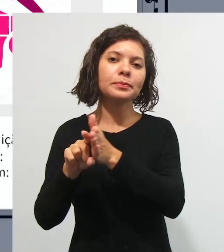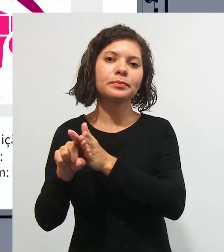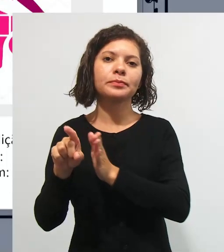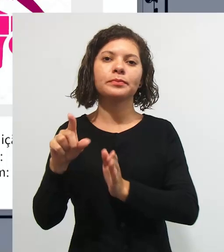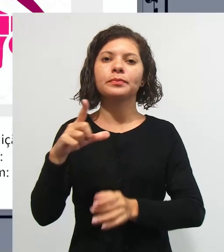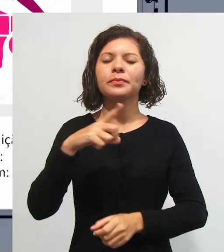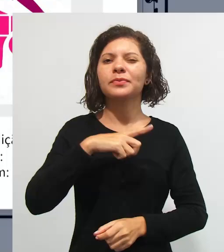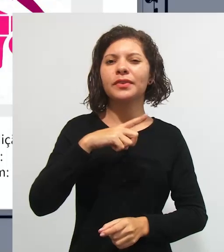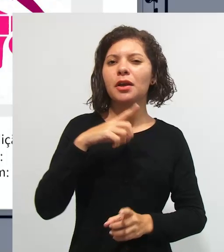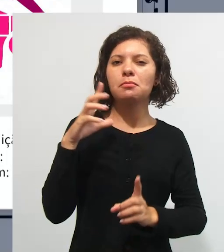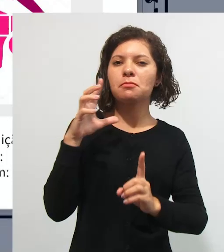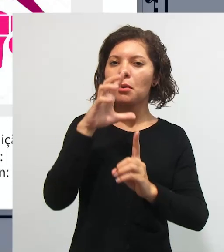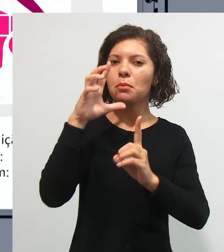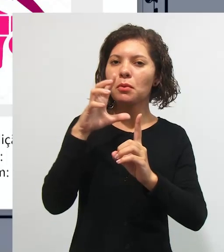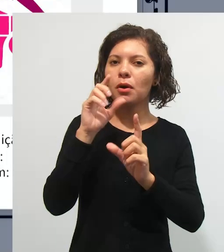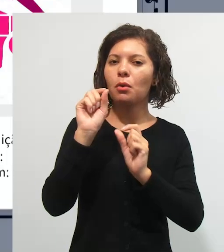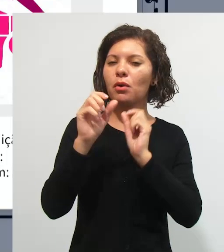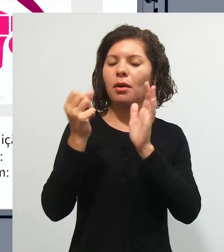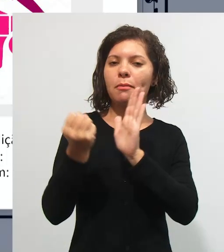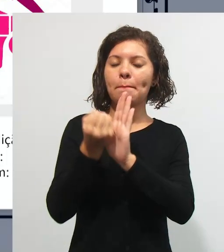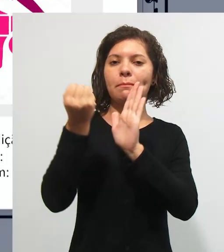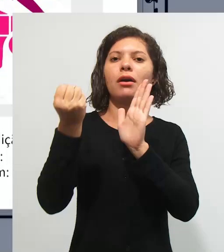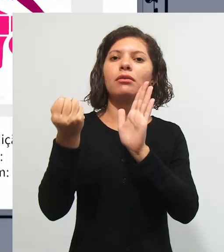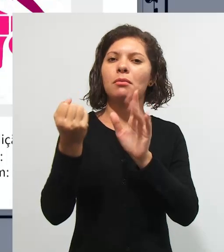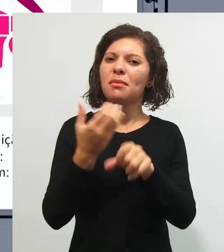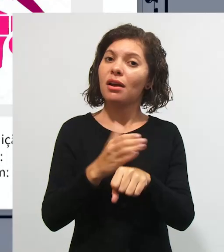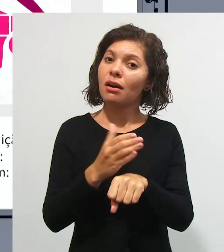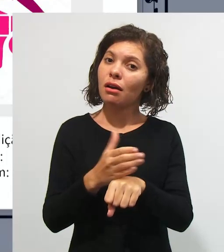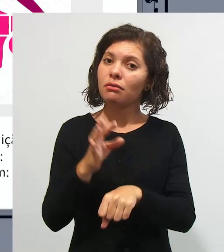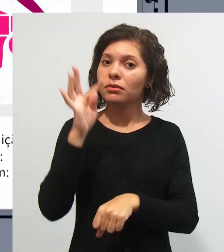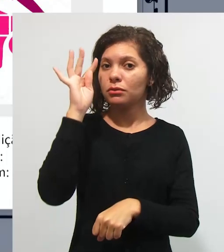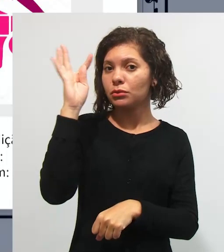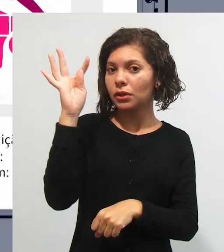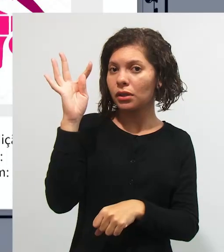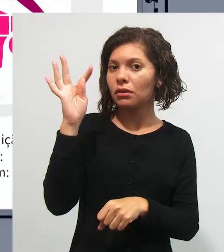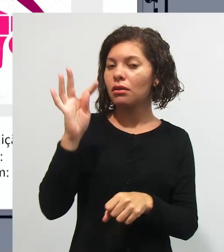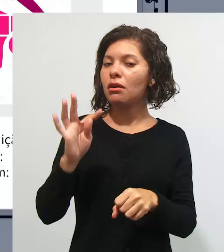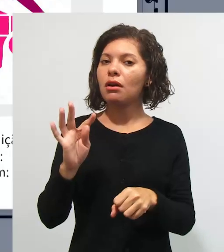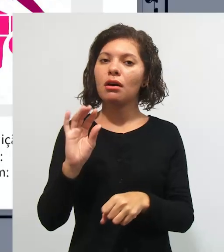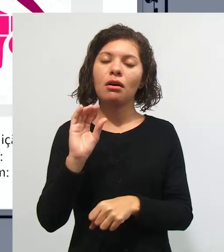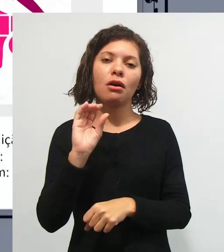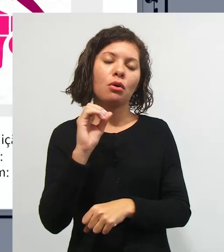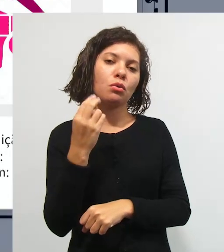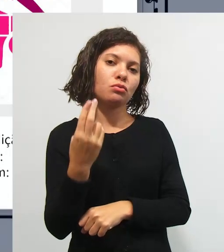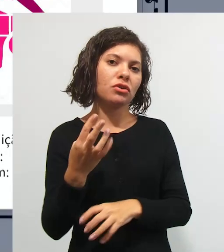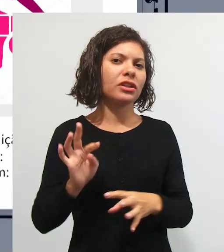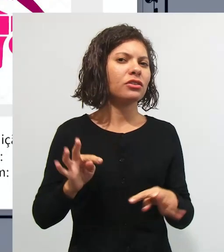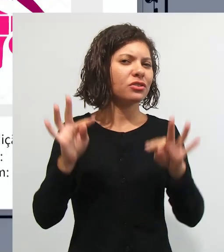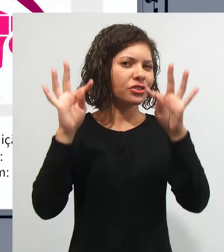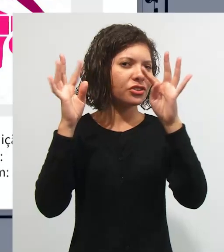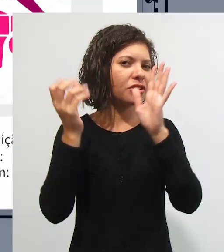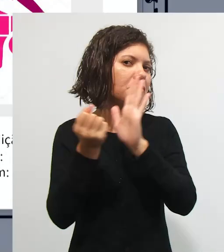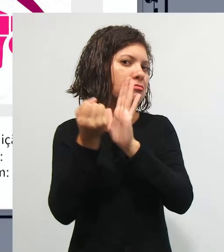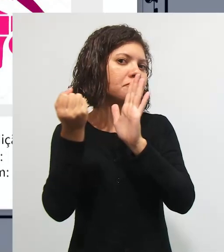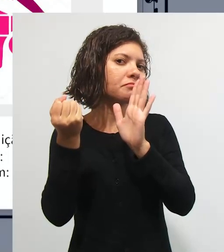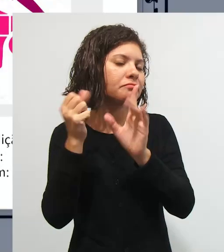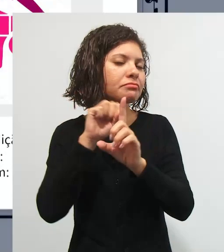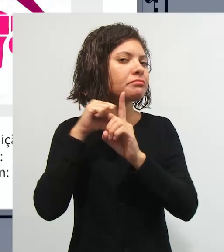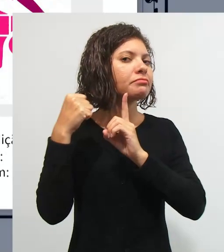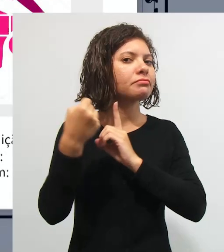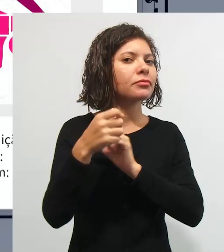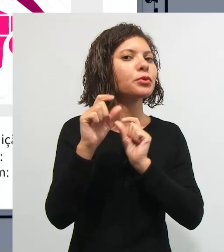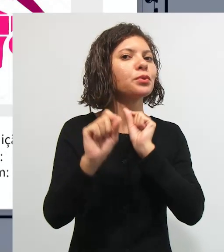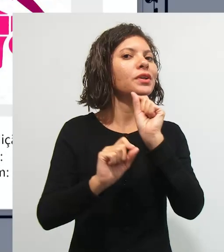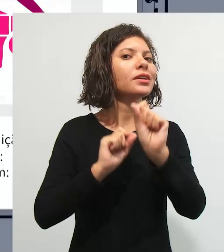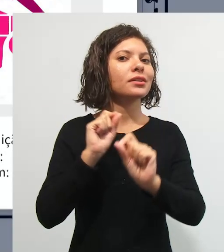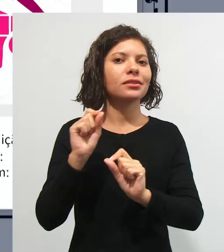provocar? Né? Impactos práticos de teorias, de tecnologia, né? Na sociedade. E aí você tem